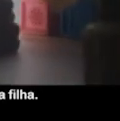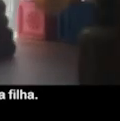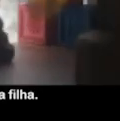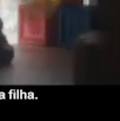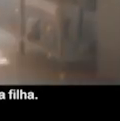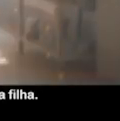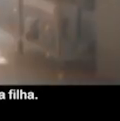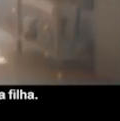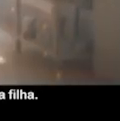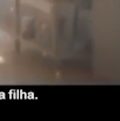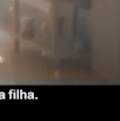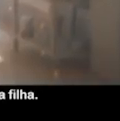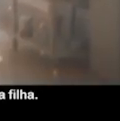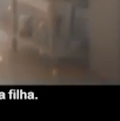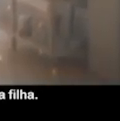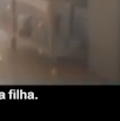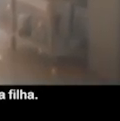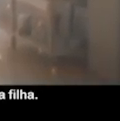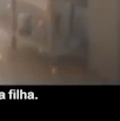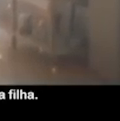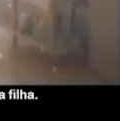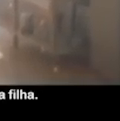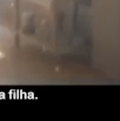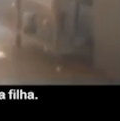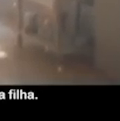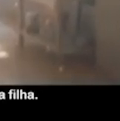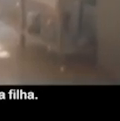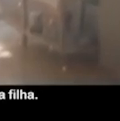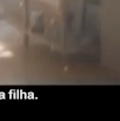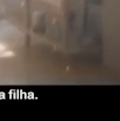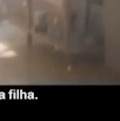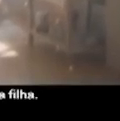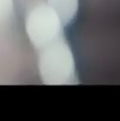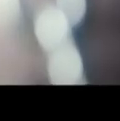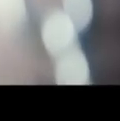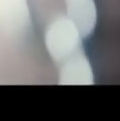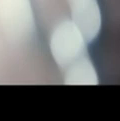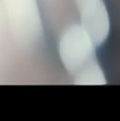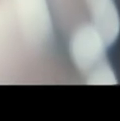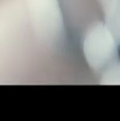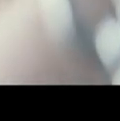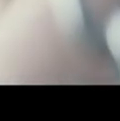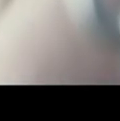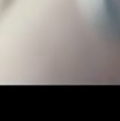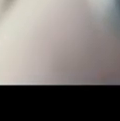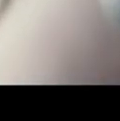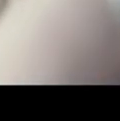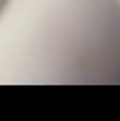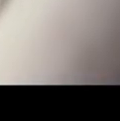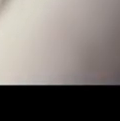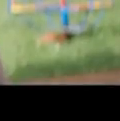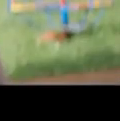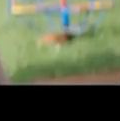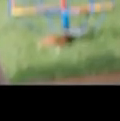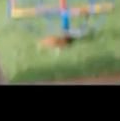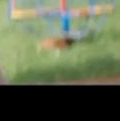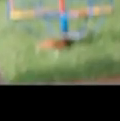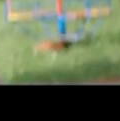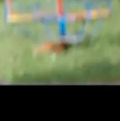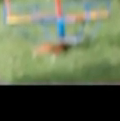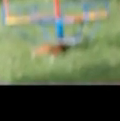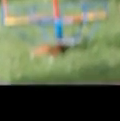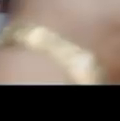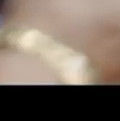Ninguém da família pensava que a Deg iria levar a nossa filha. Nós achávamos que era uma